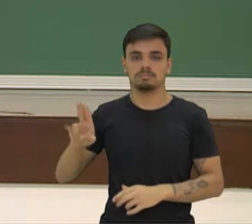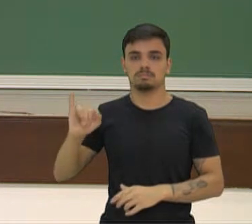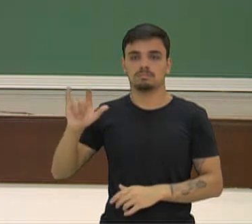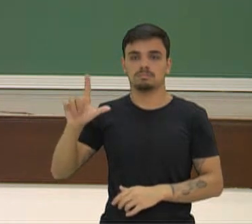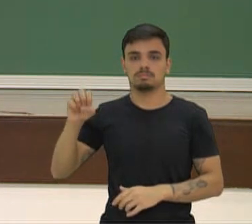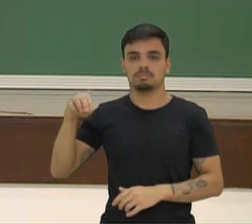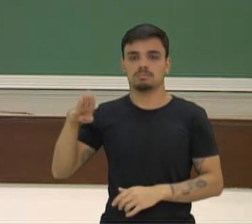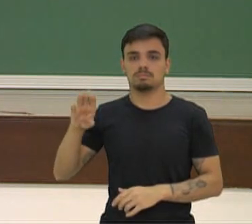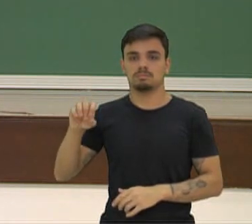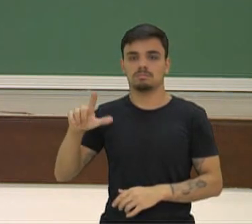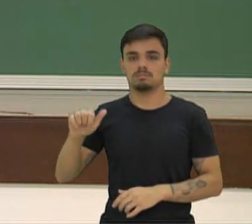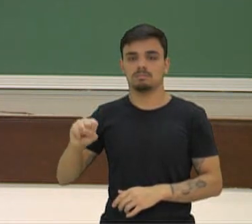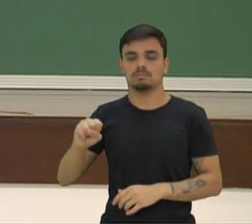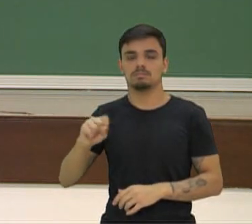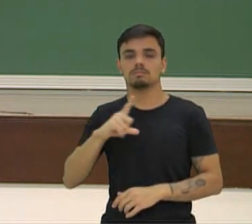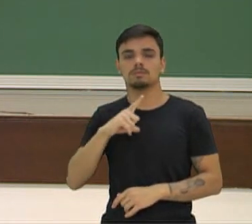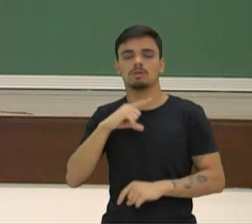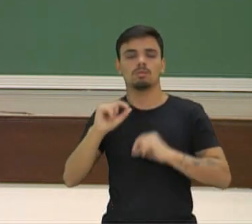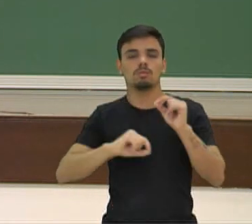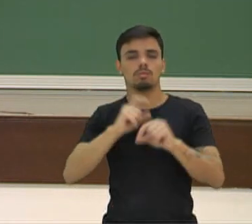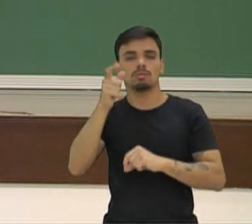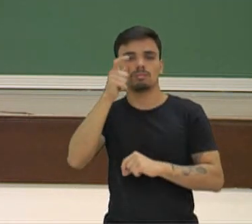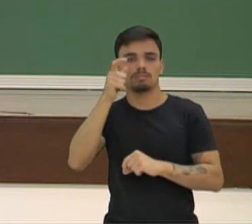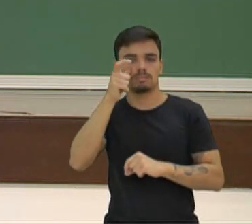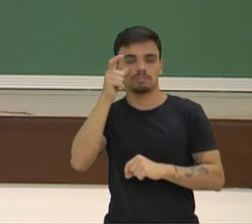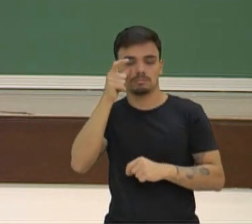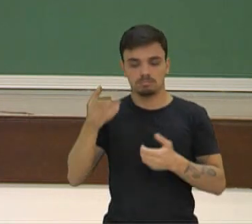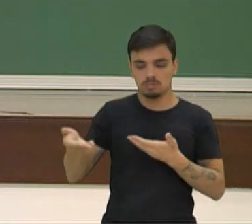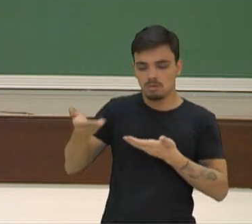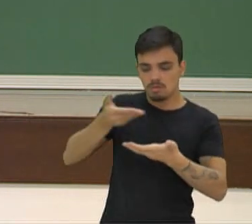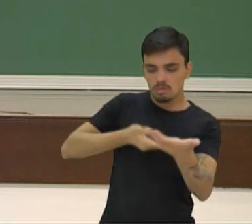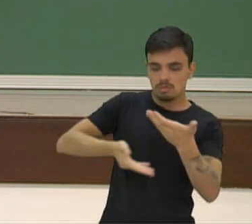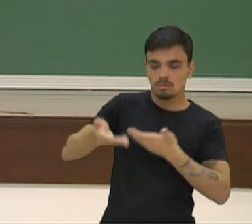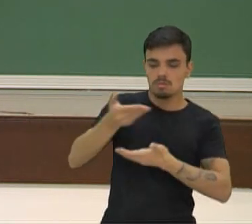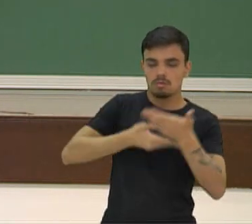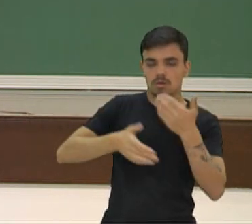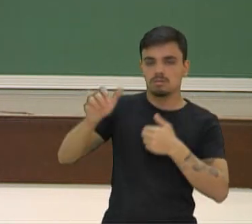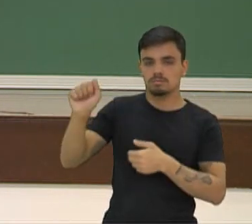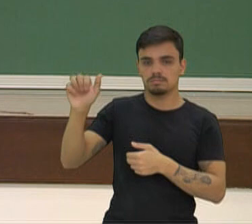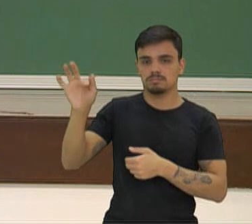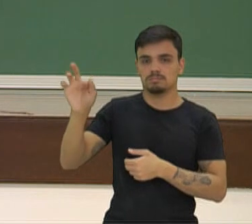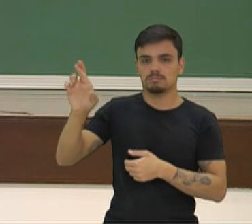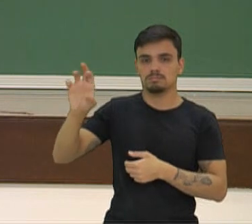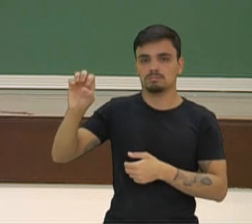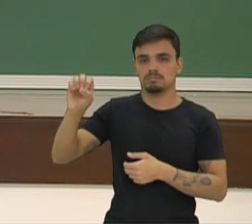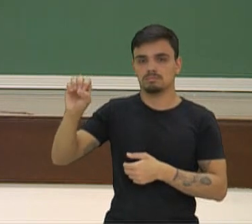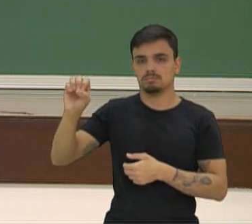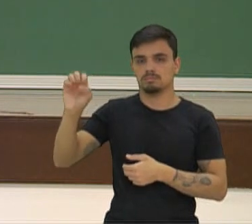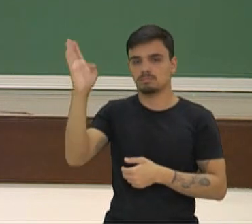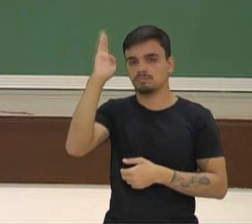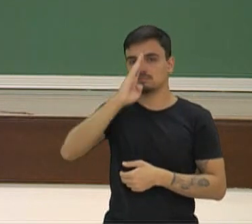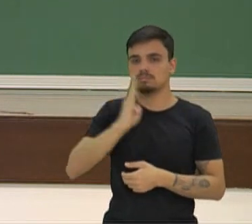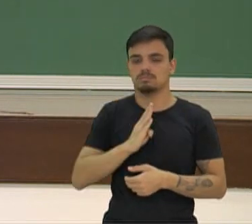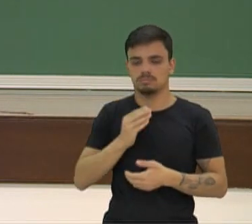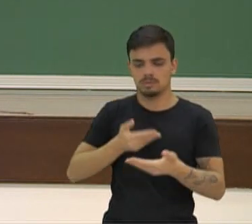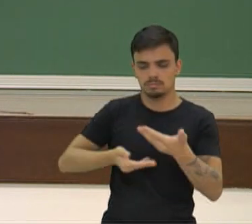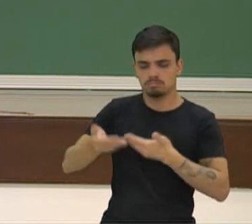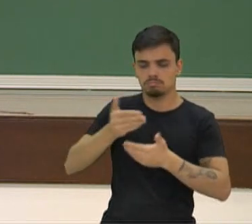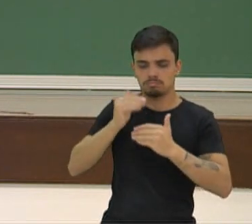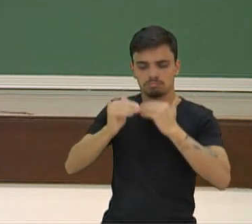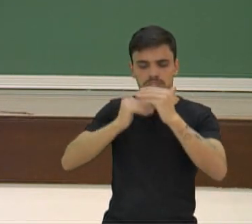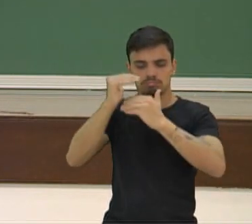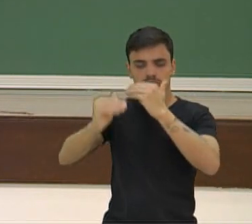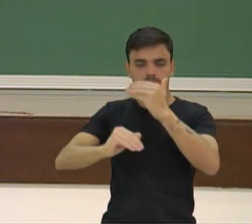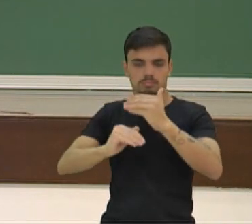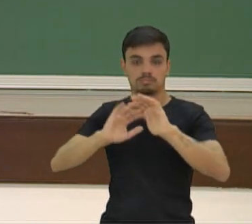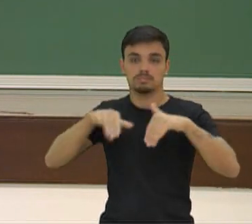interessante, nós vemos também o quê? A participação afrodescendente, afro-brasileira nesse processo. Então,